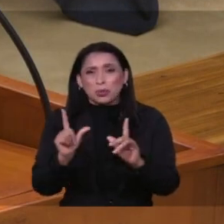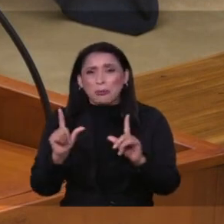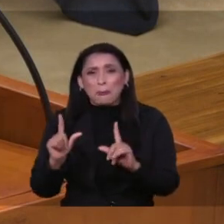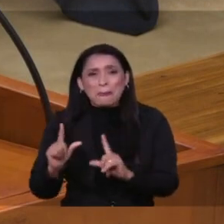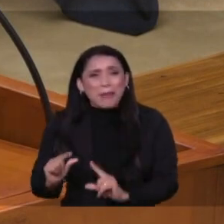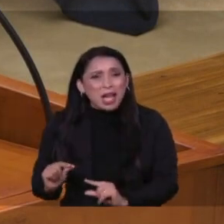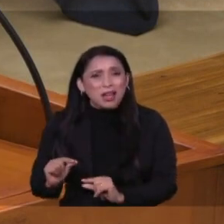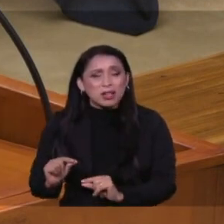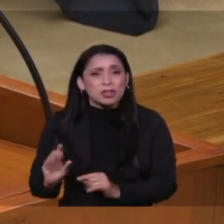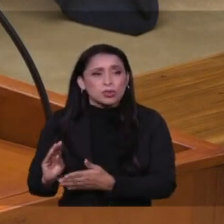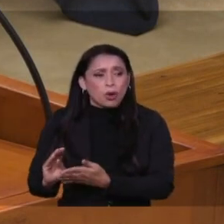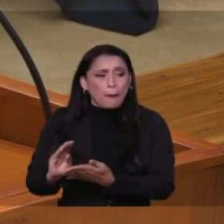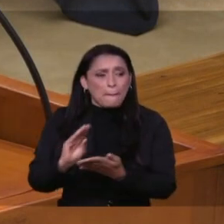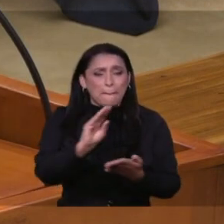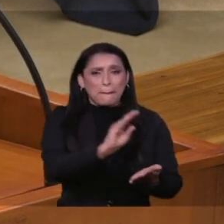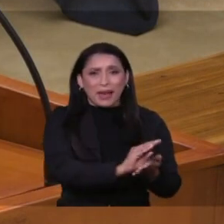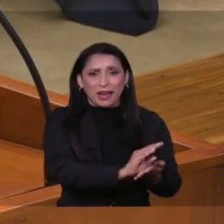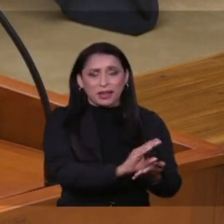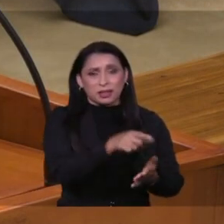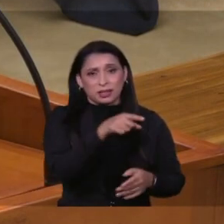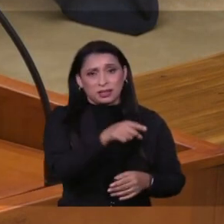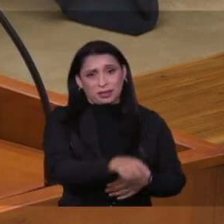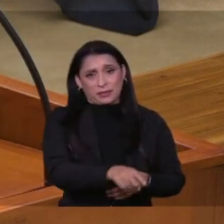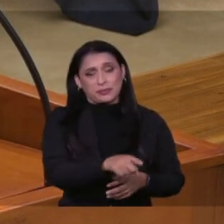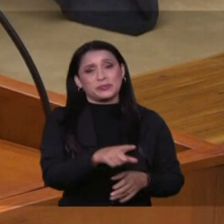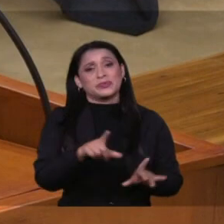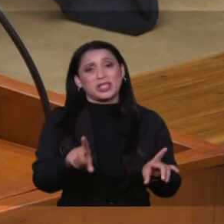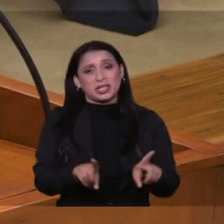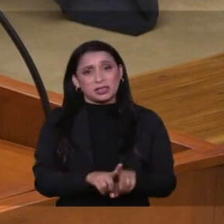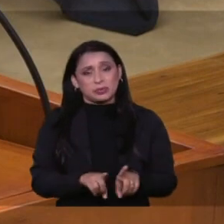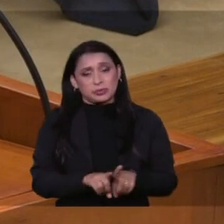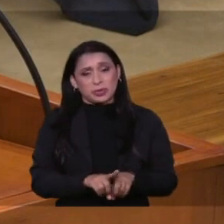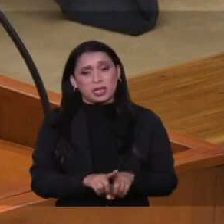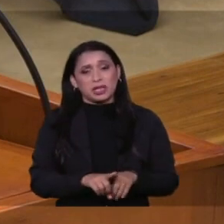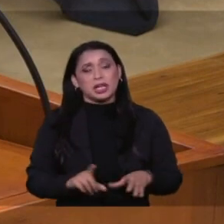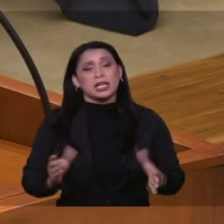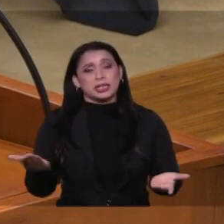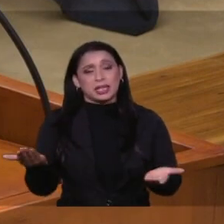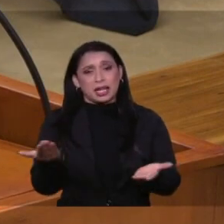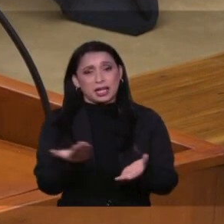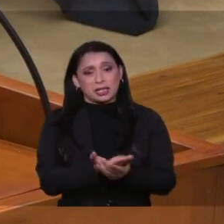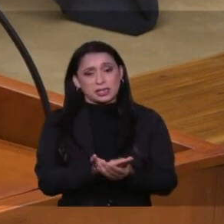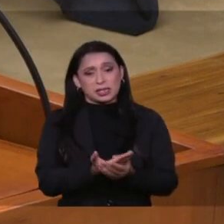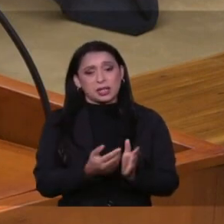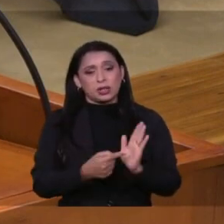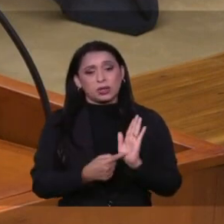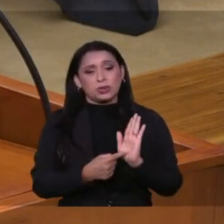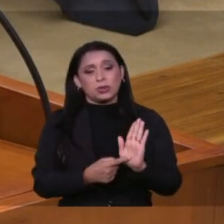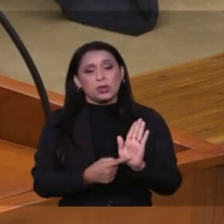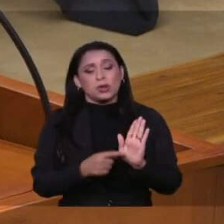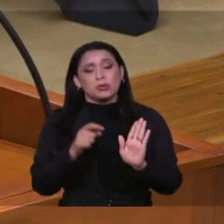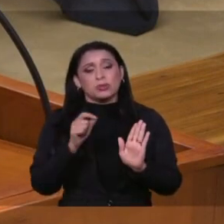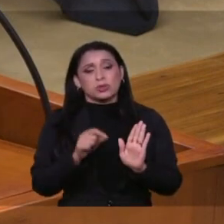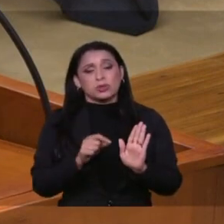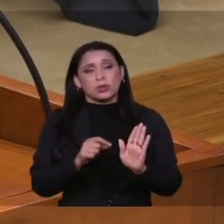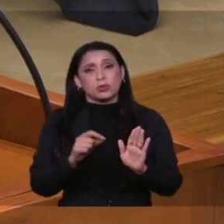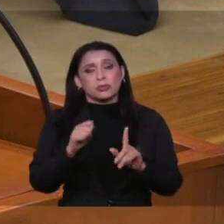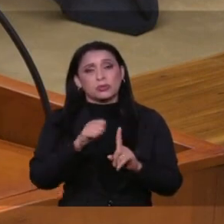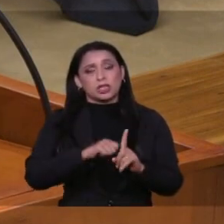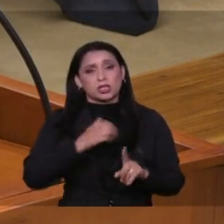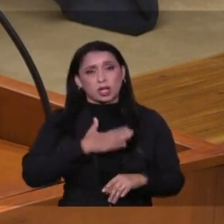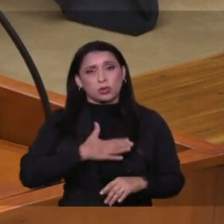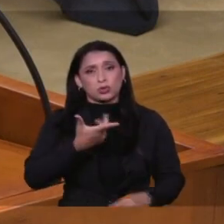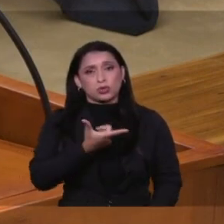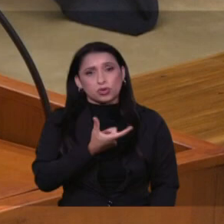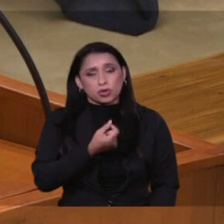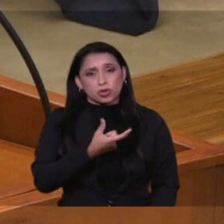uma baixíssima execução. E mais, excelência, trouxe na ação em exordial que em pleno agosto de 2020, ou seja,